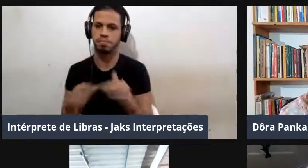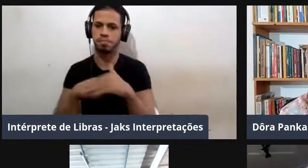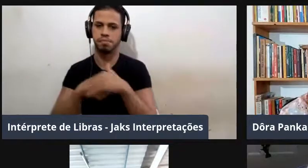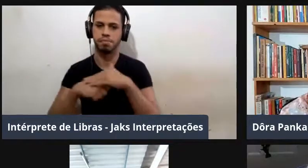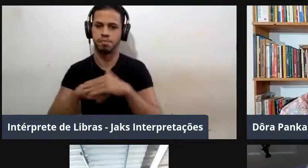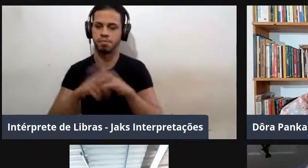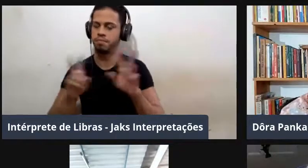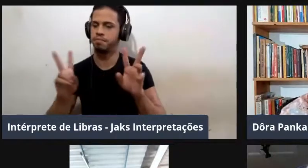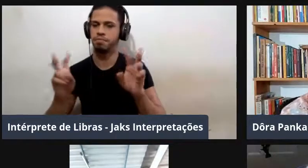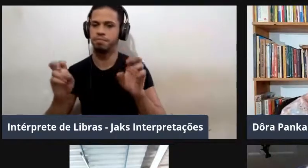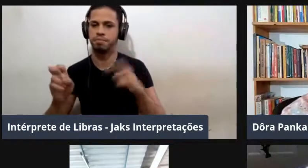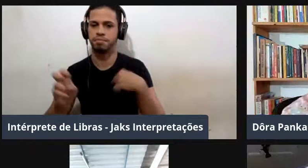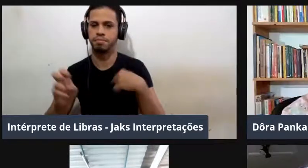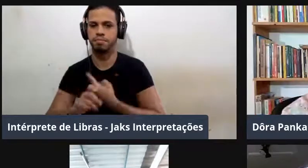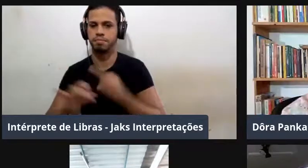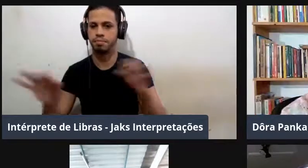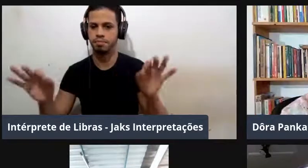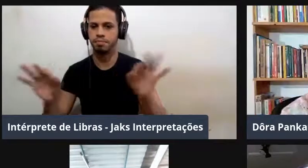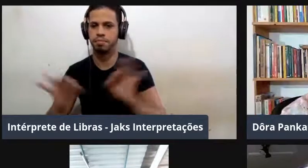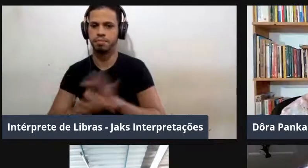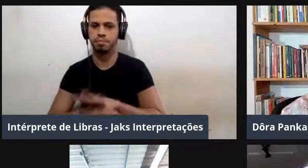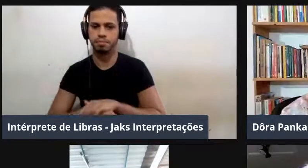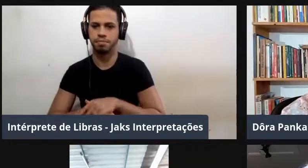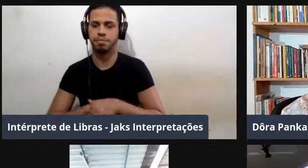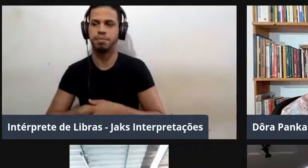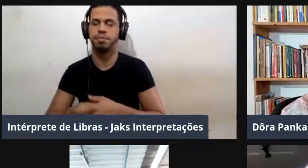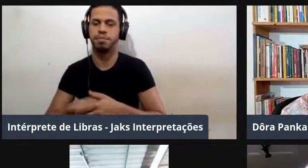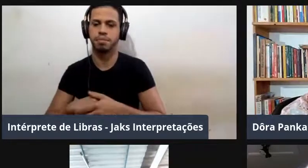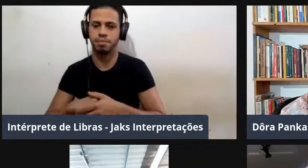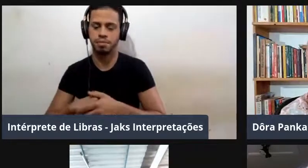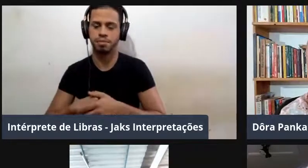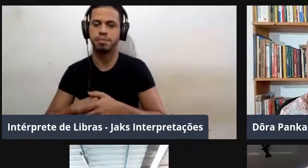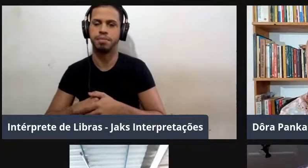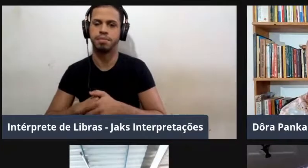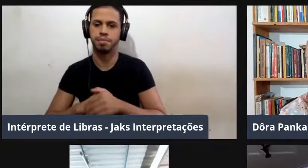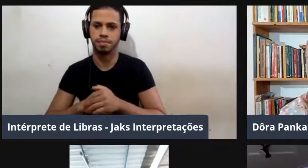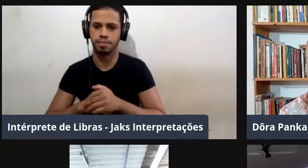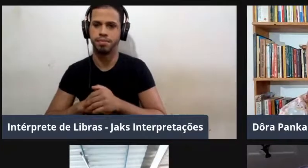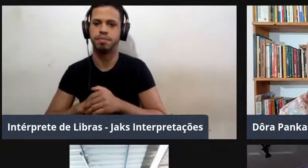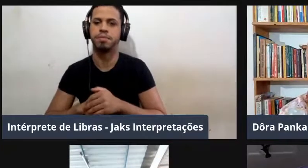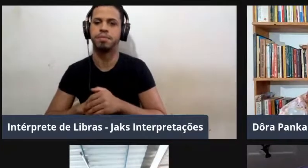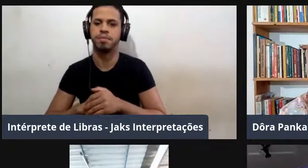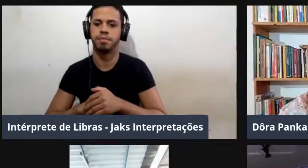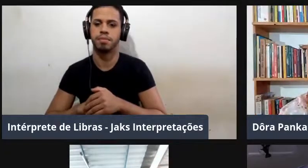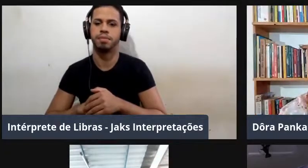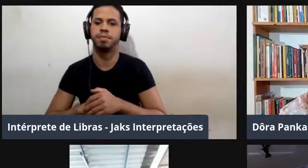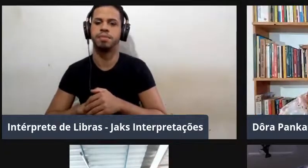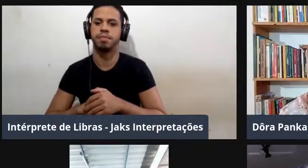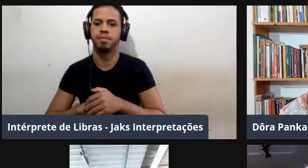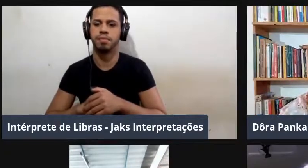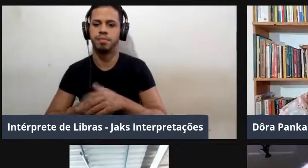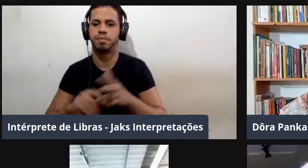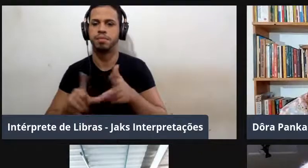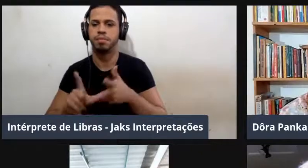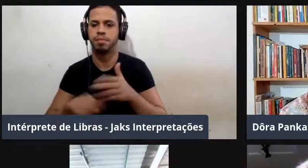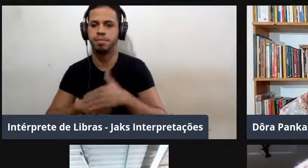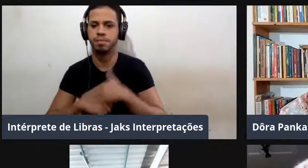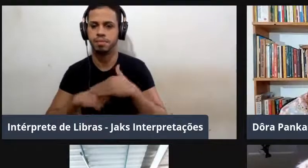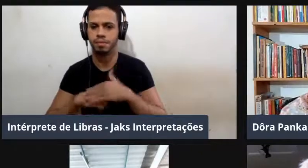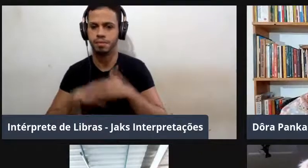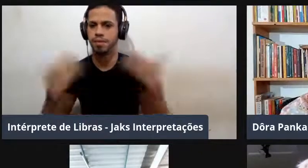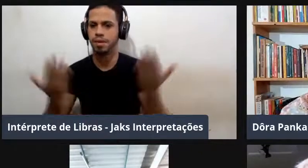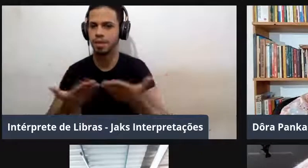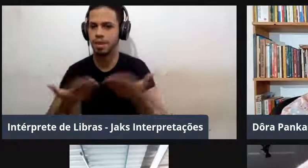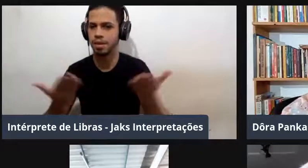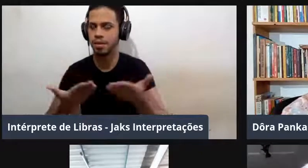para a gente ir dando uma conclusão na conversa de hoje, que eu